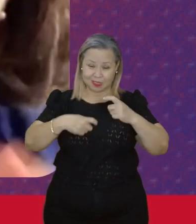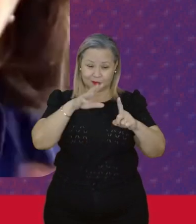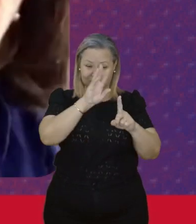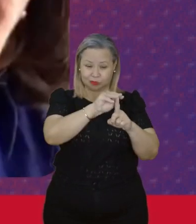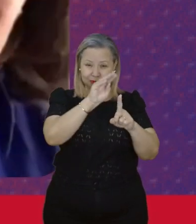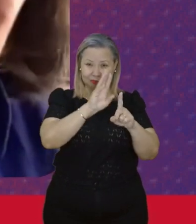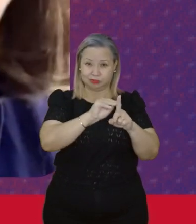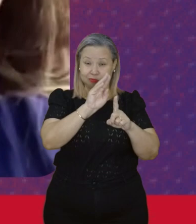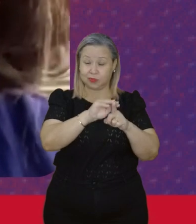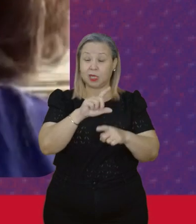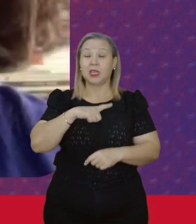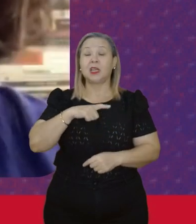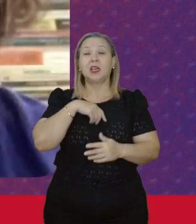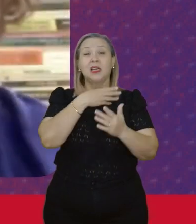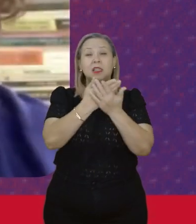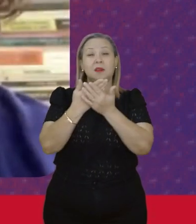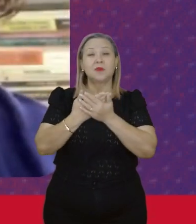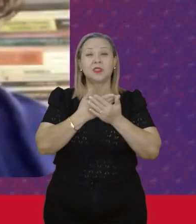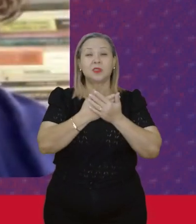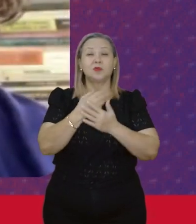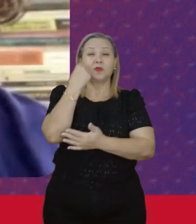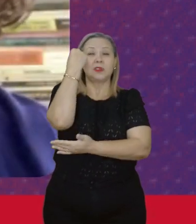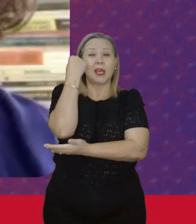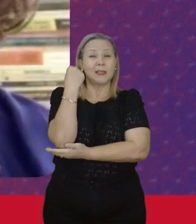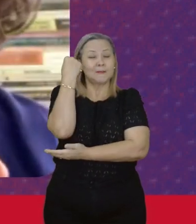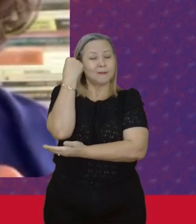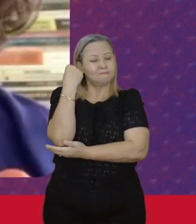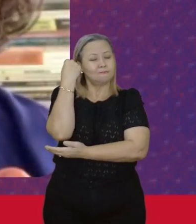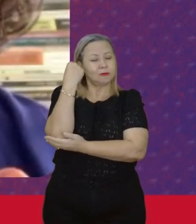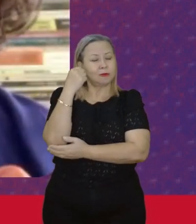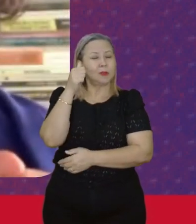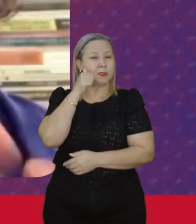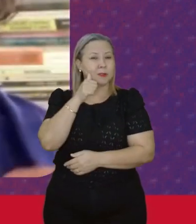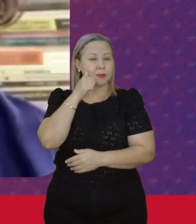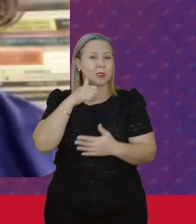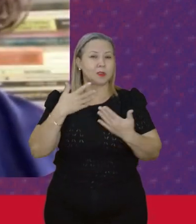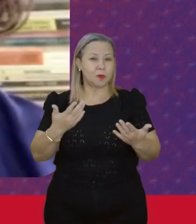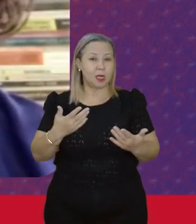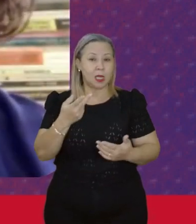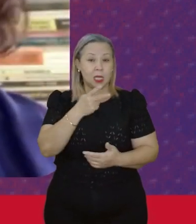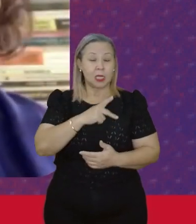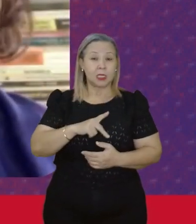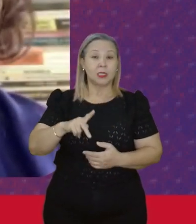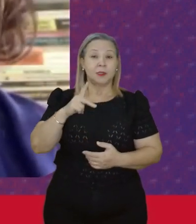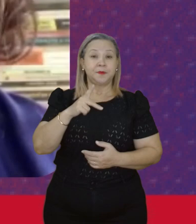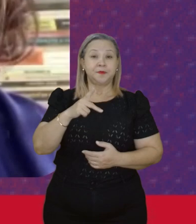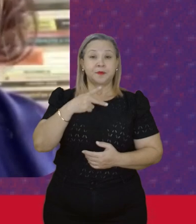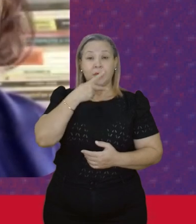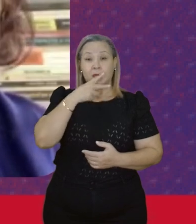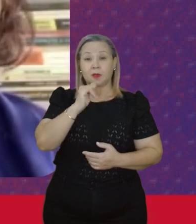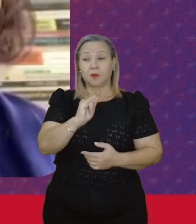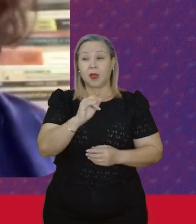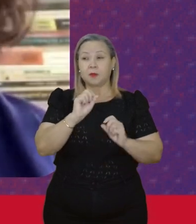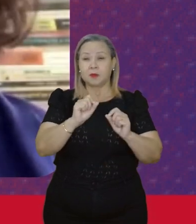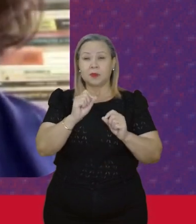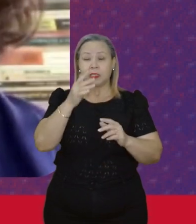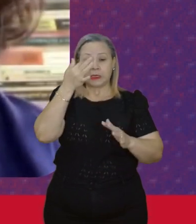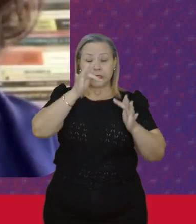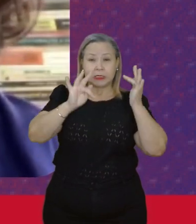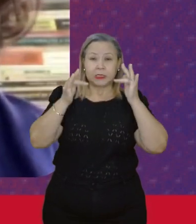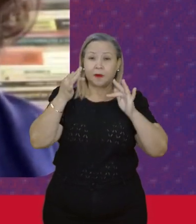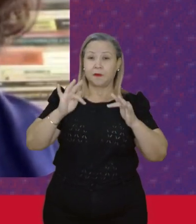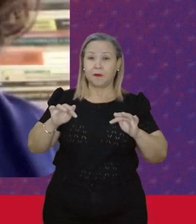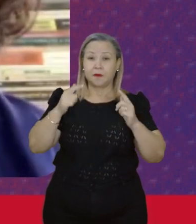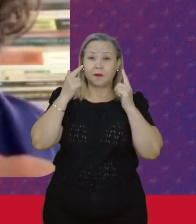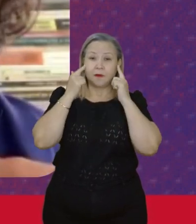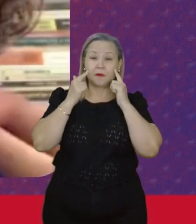vários estudos no Brasil de resistência das mulheres e dos seus pais, muitas vezes feriam o rosto das filhas,